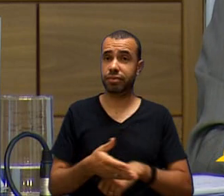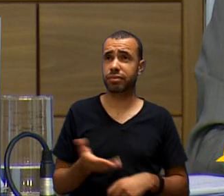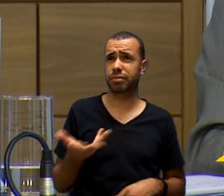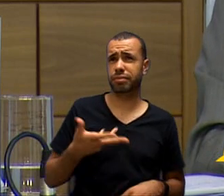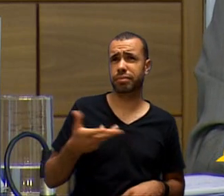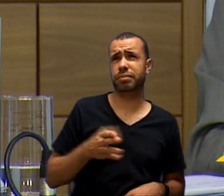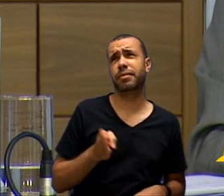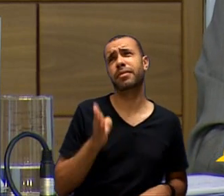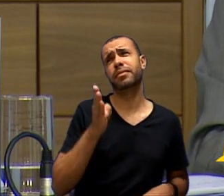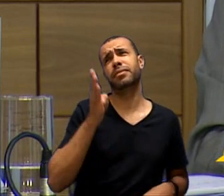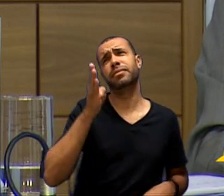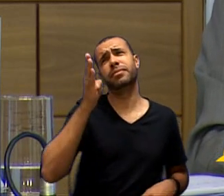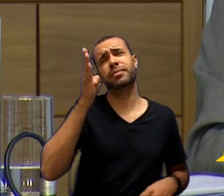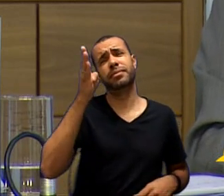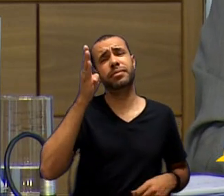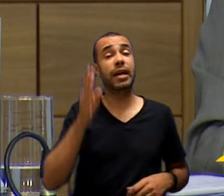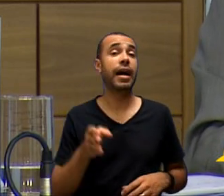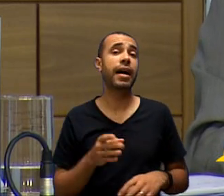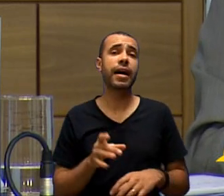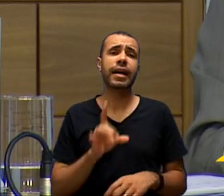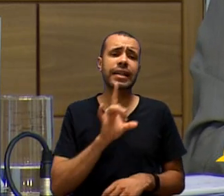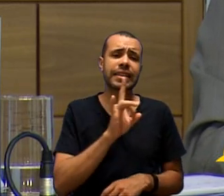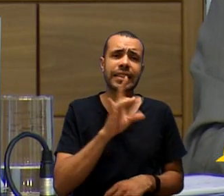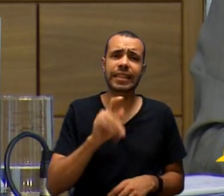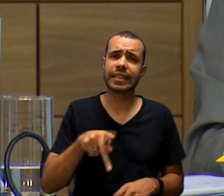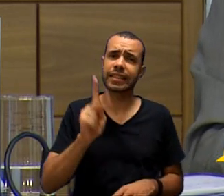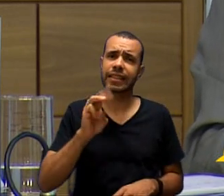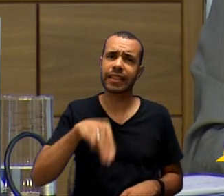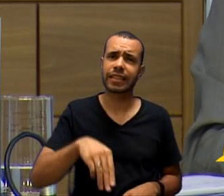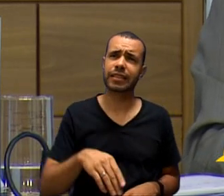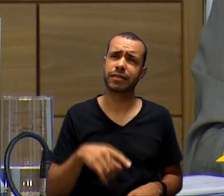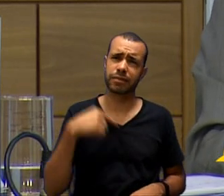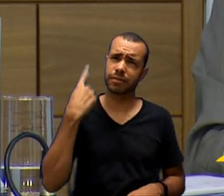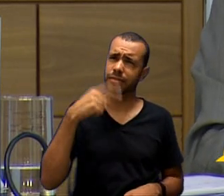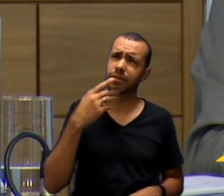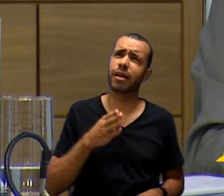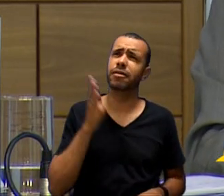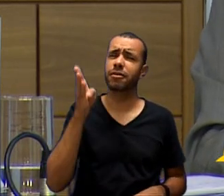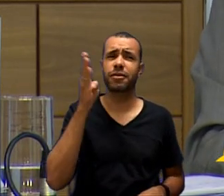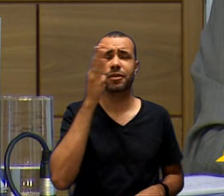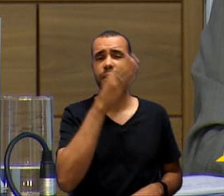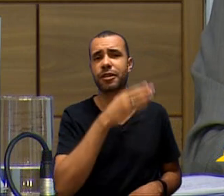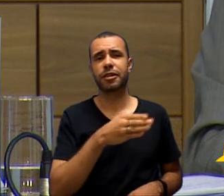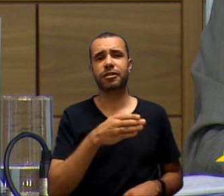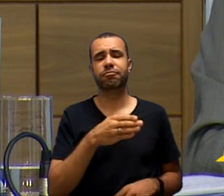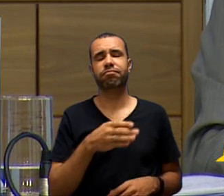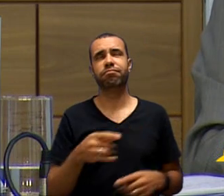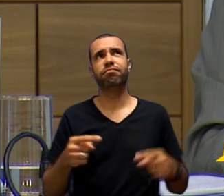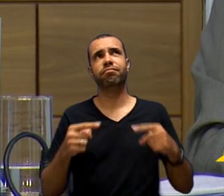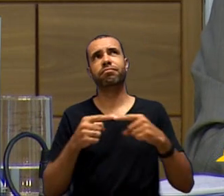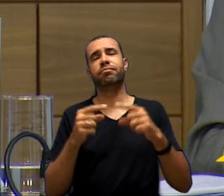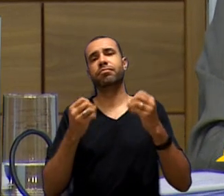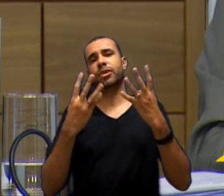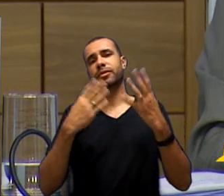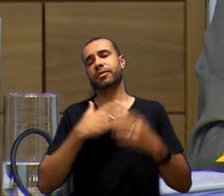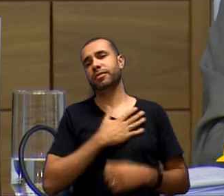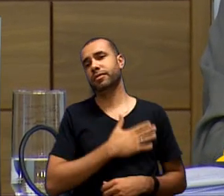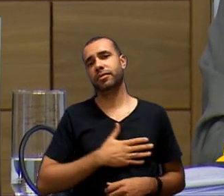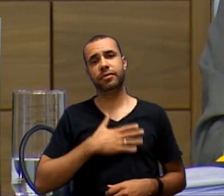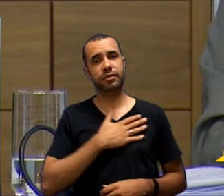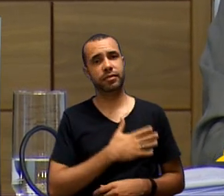que nós rodamos valeu a pena. Tivemos acertos e erros, obviamente, nessa edição, e os